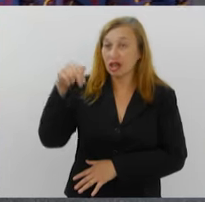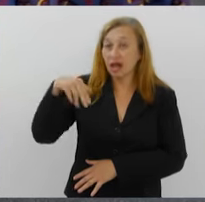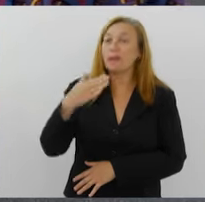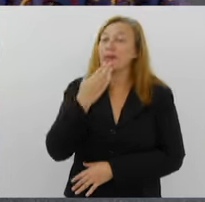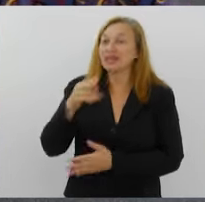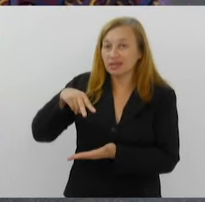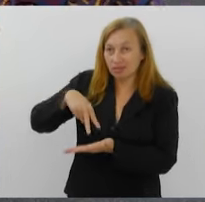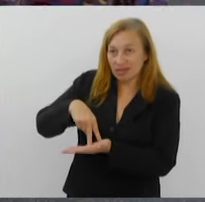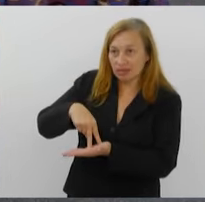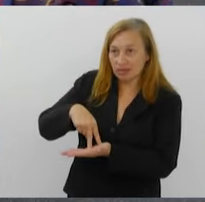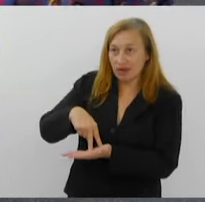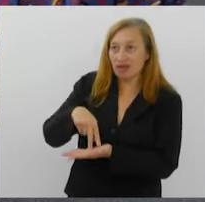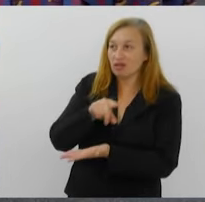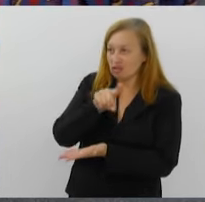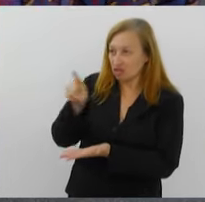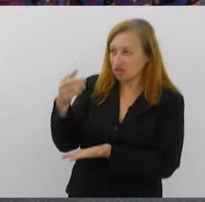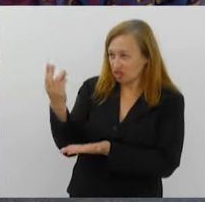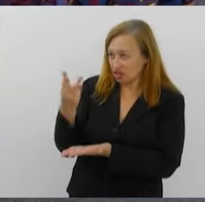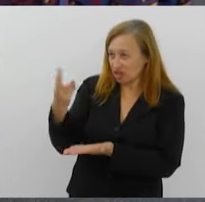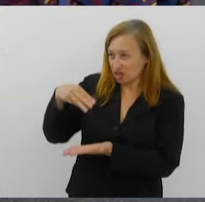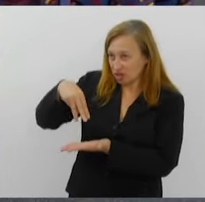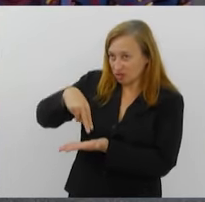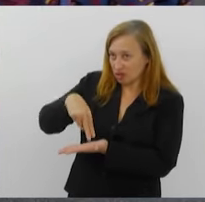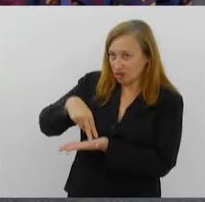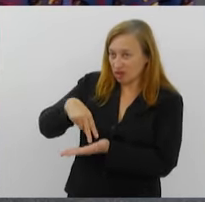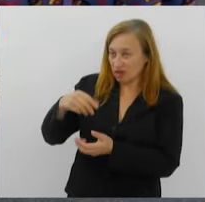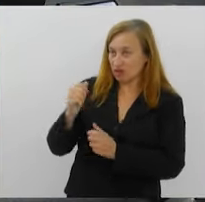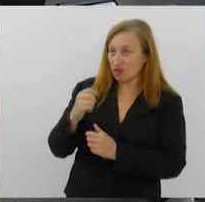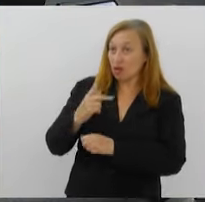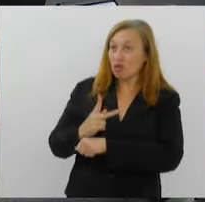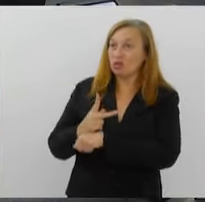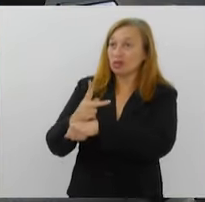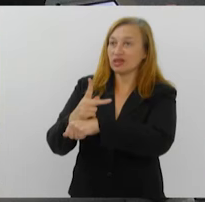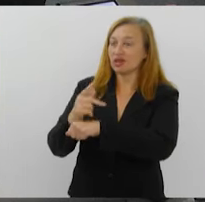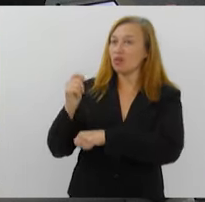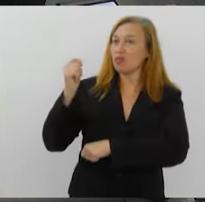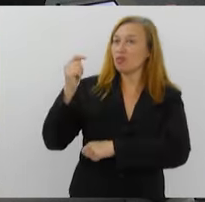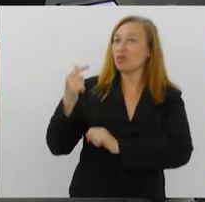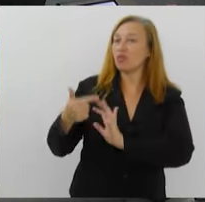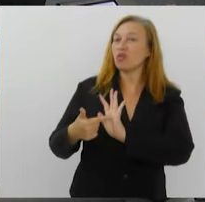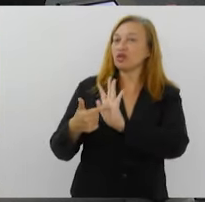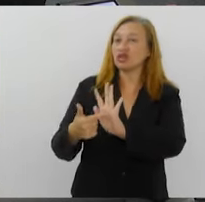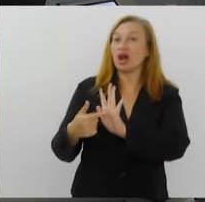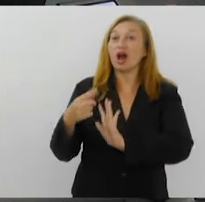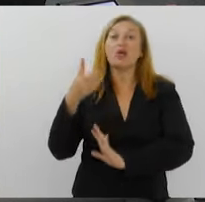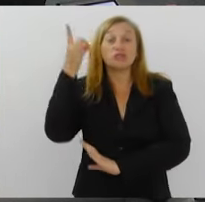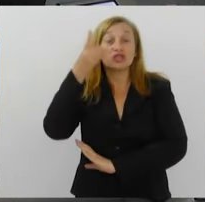Eu queria que vocês pudessem levantar os títulos, só para os deputados poderem